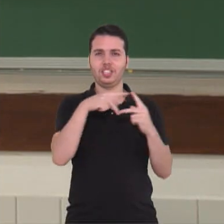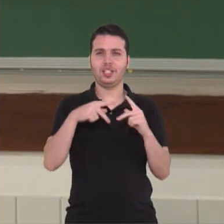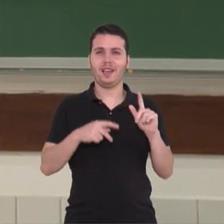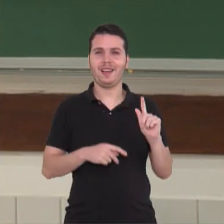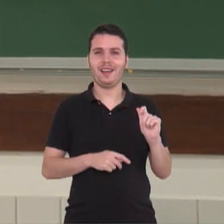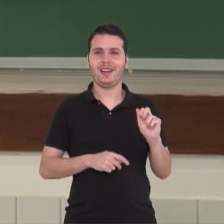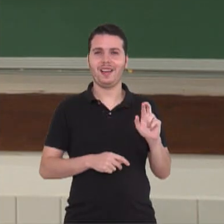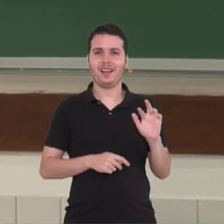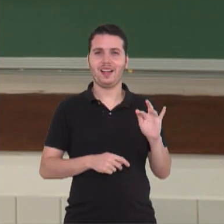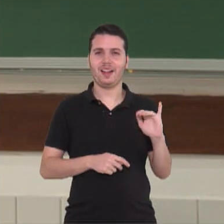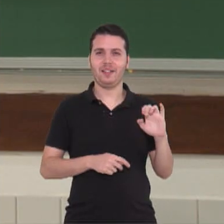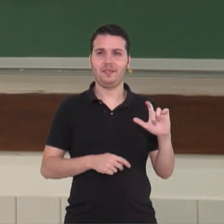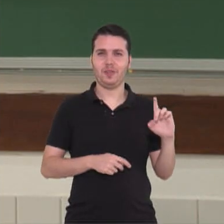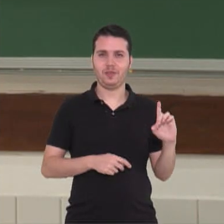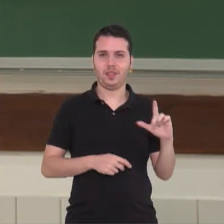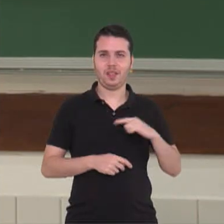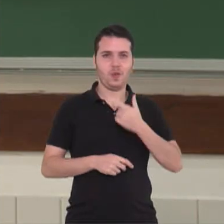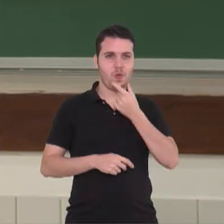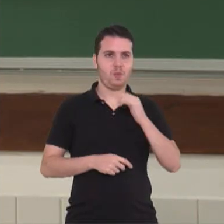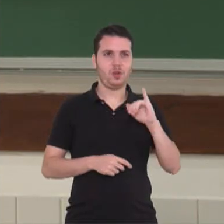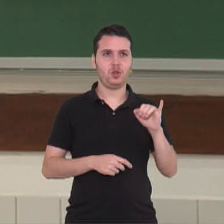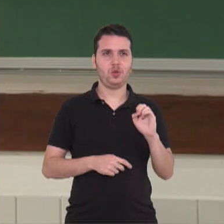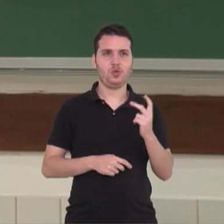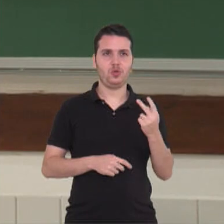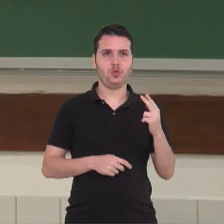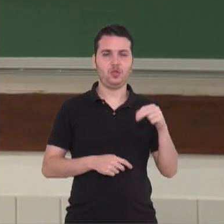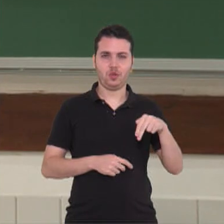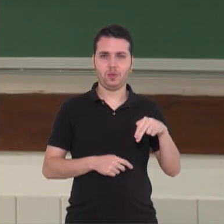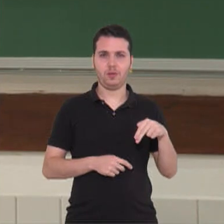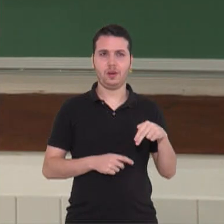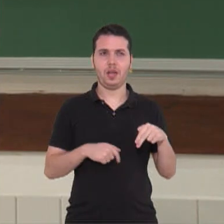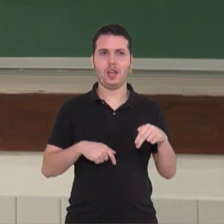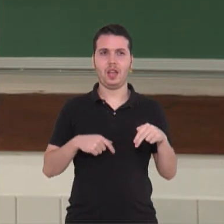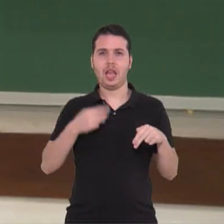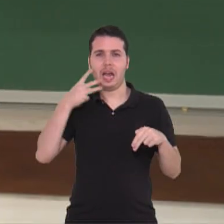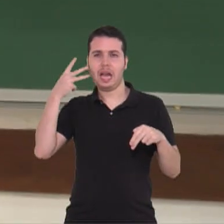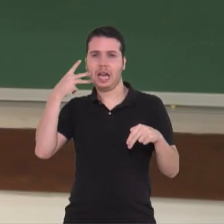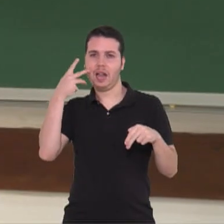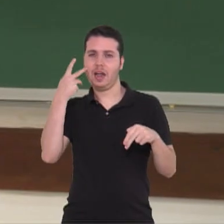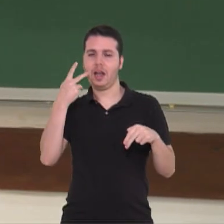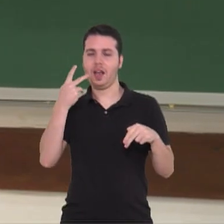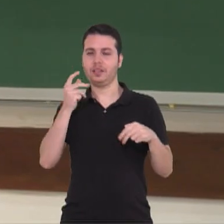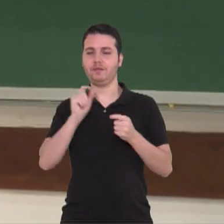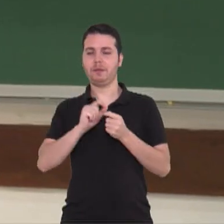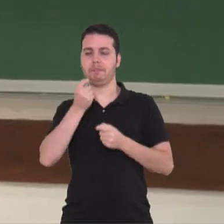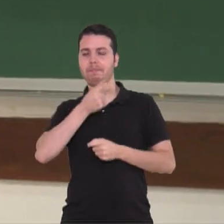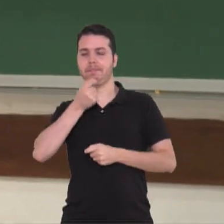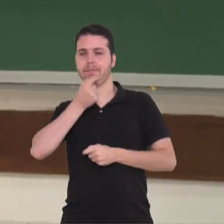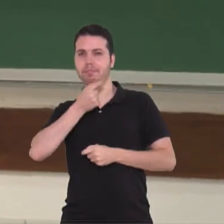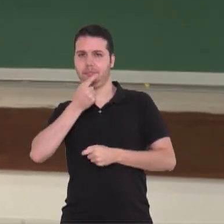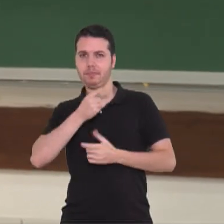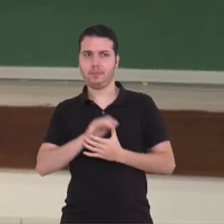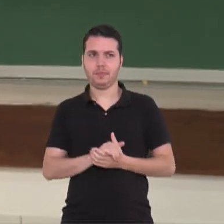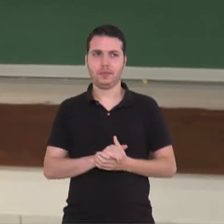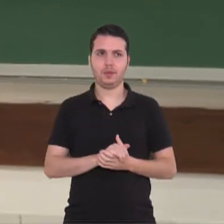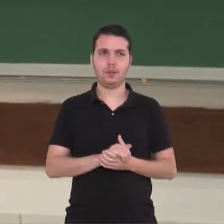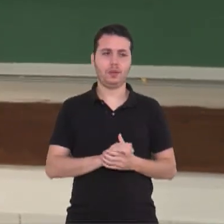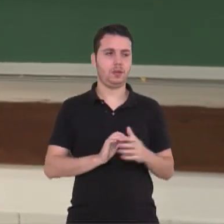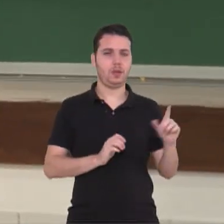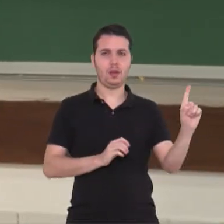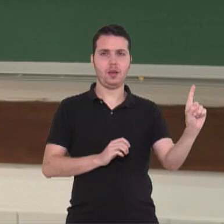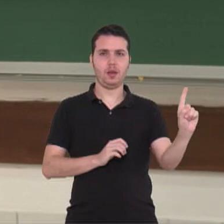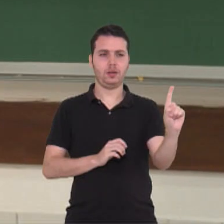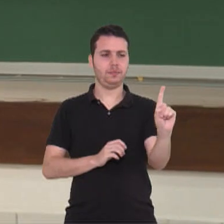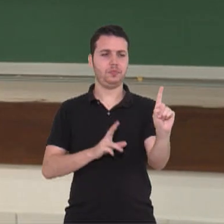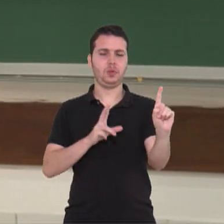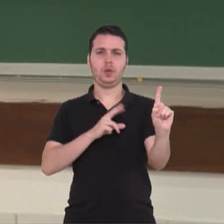o John, que é o dono do Garfield, que é o gato, um gato bem debochado, para quem conhece. É muita areia pro meu caminhão, a